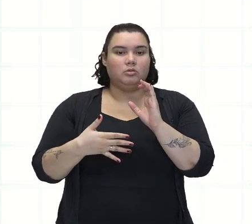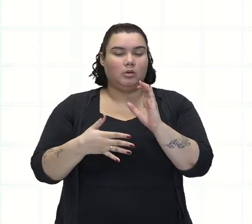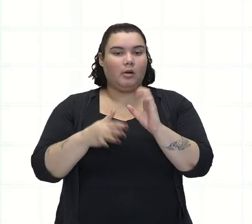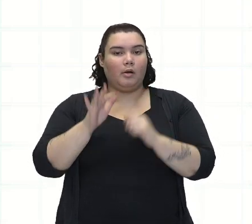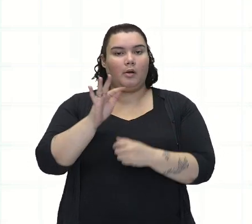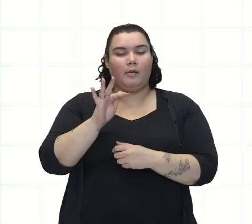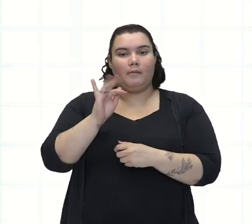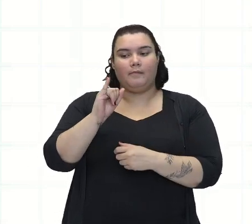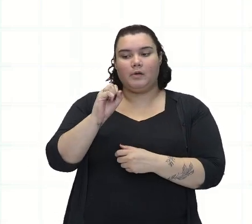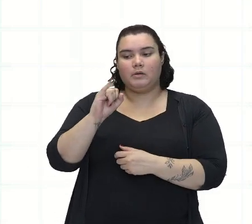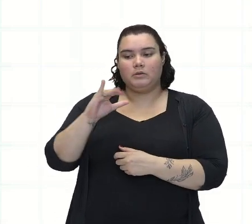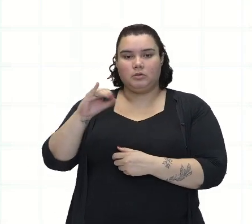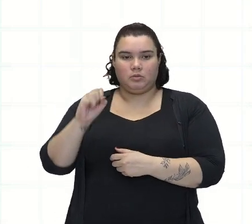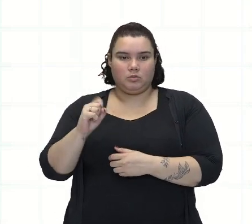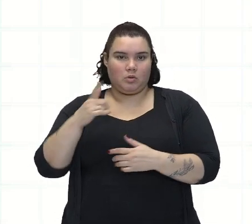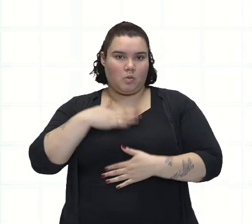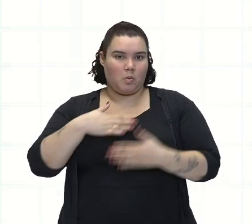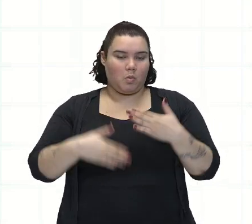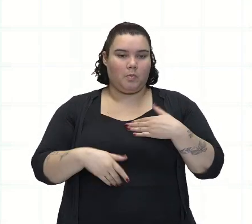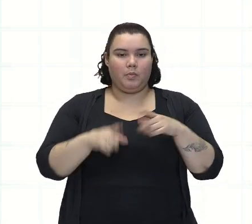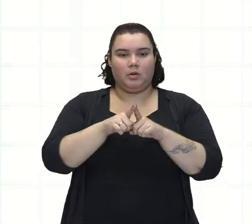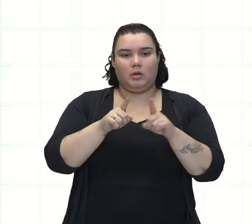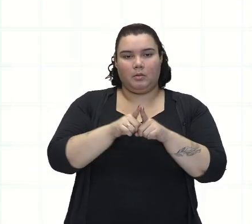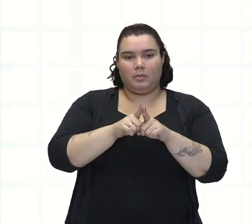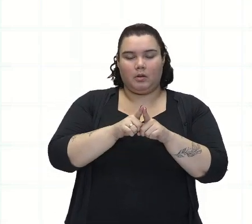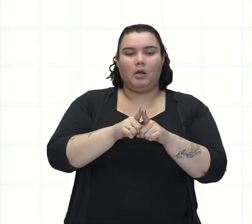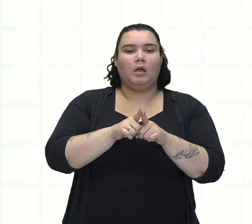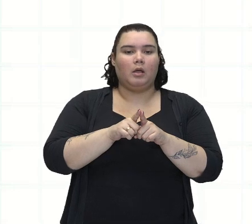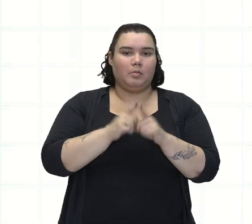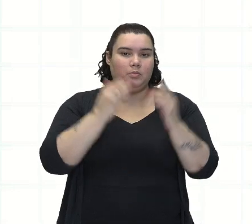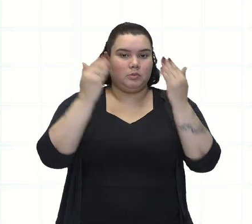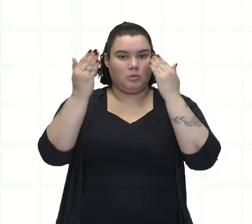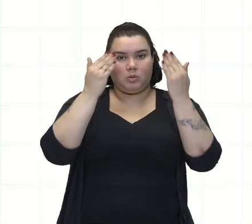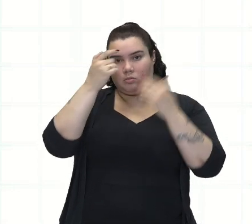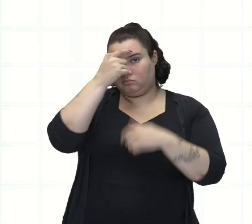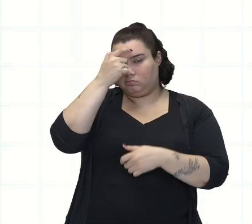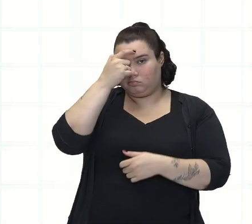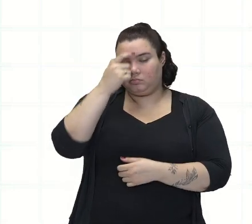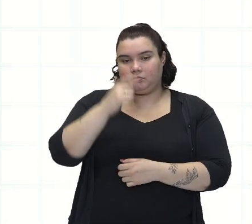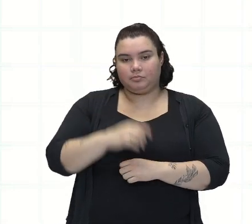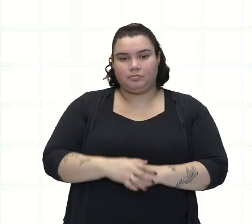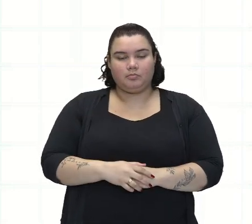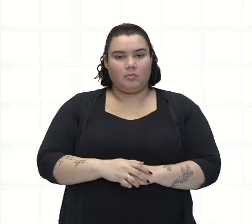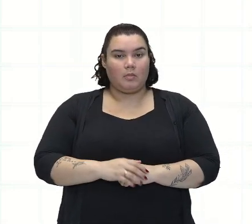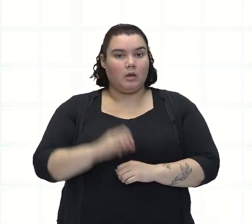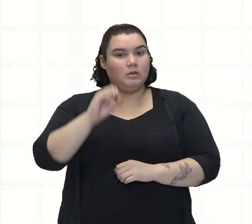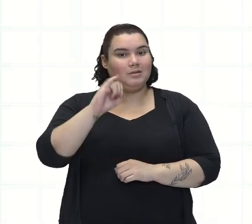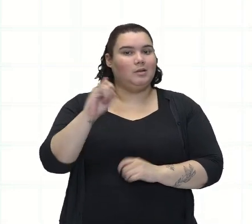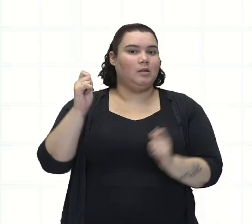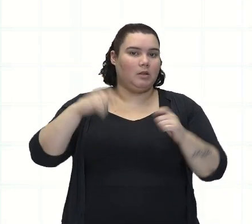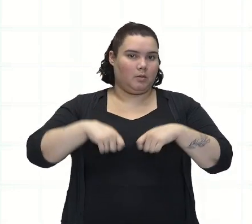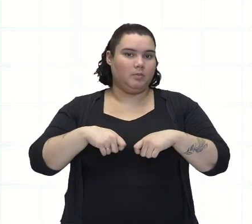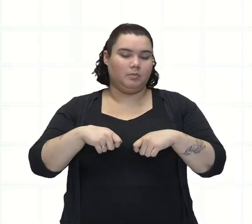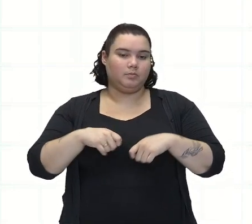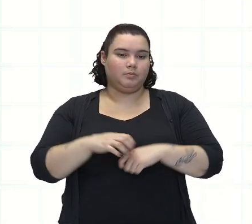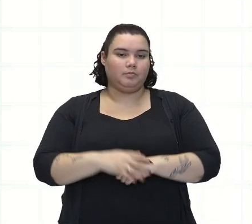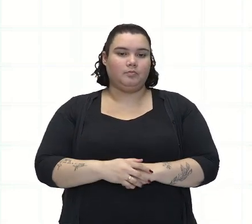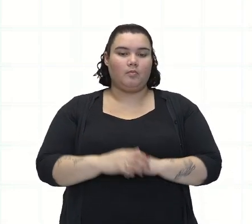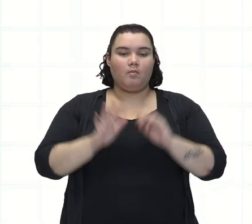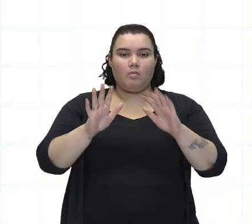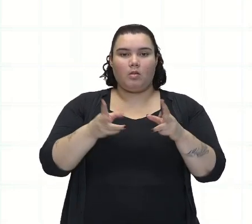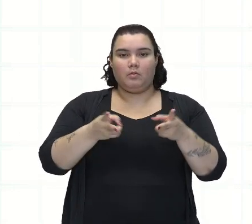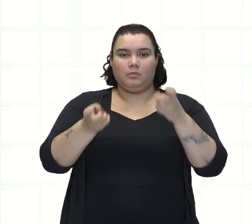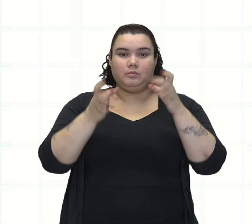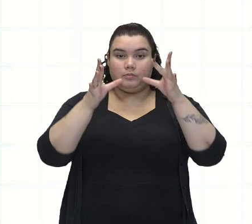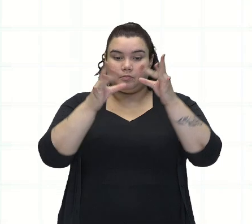físicos e psicológicos, quando possível, claro. Mas aí nós já podemos observar esses pontos em